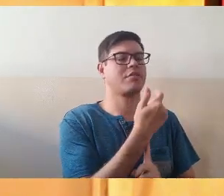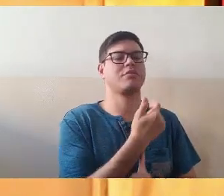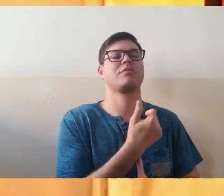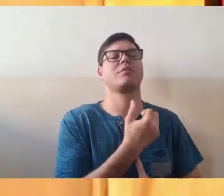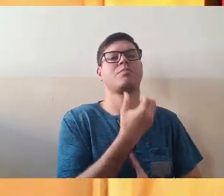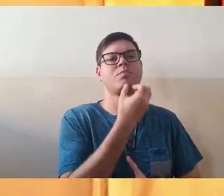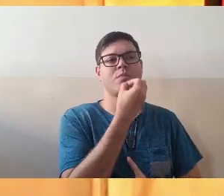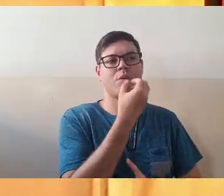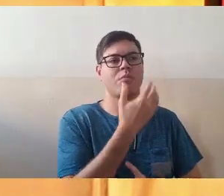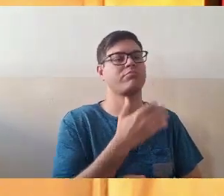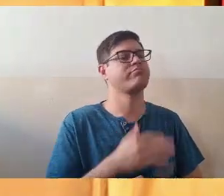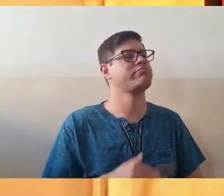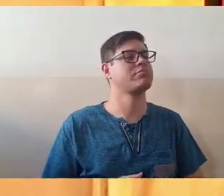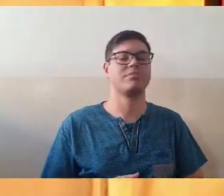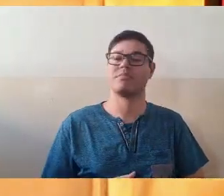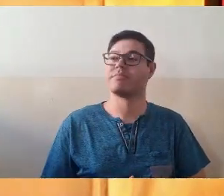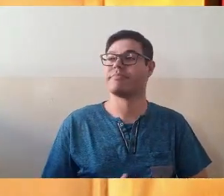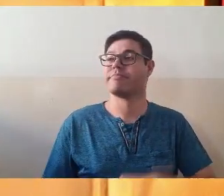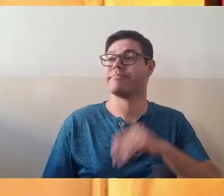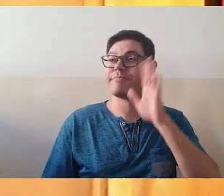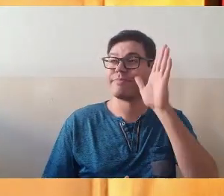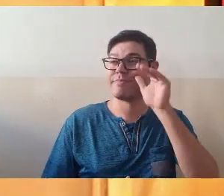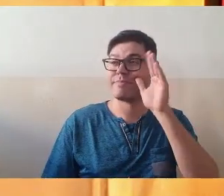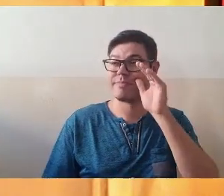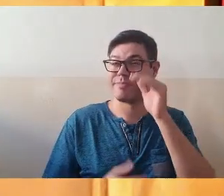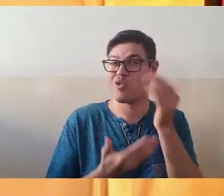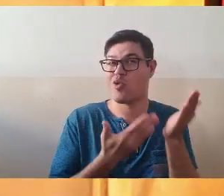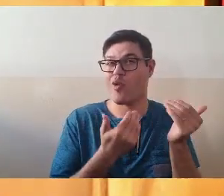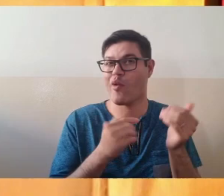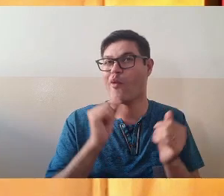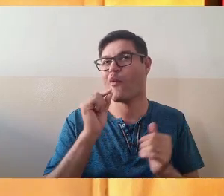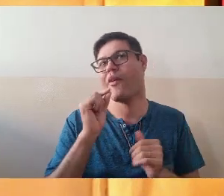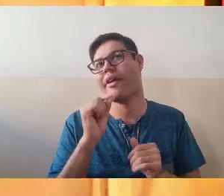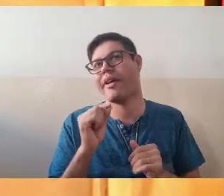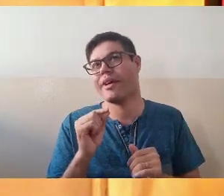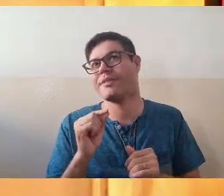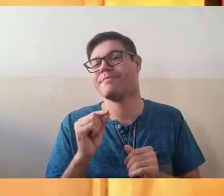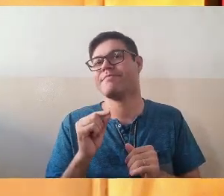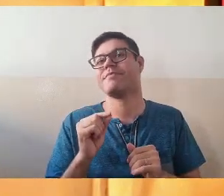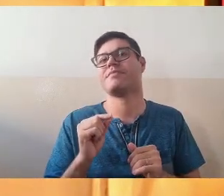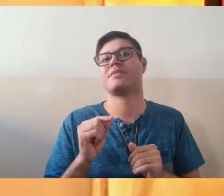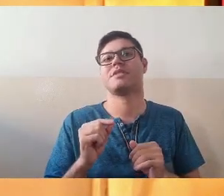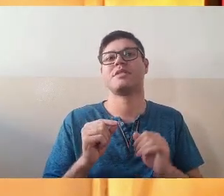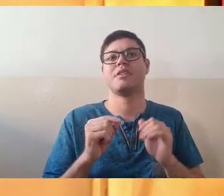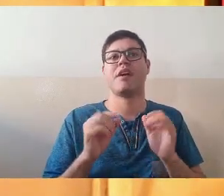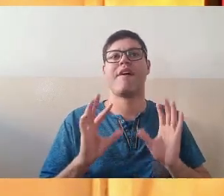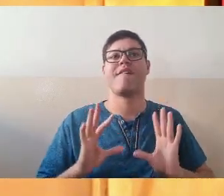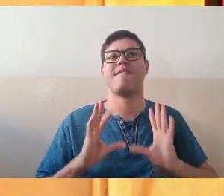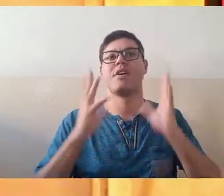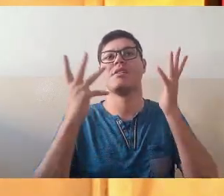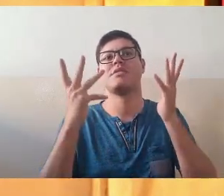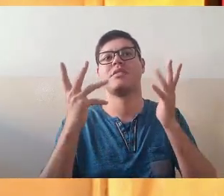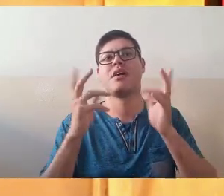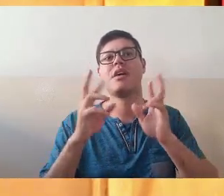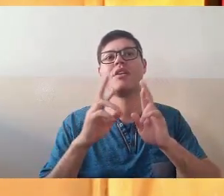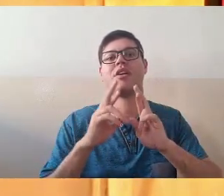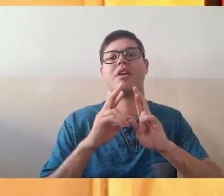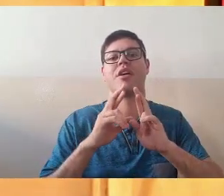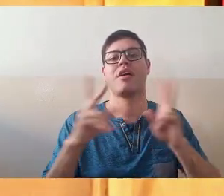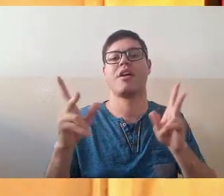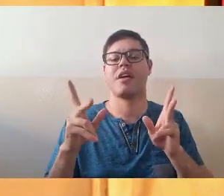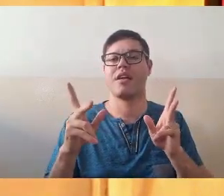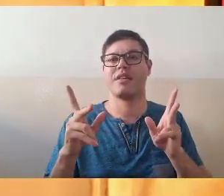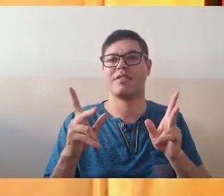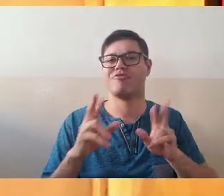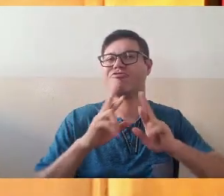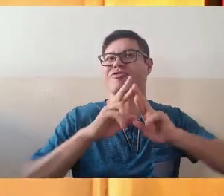saber dos novos, se vai ter, assim, uma atração que posso dizer, tá fora do padrão, mas nós